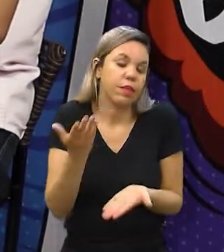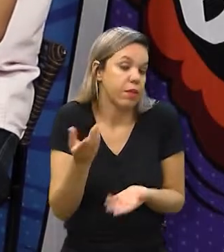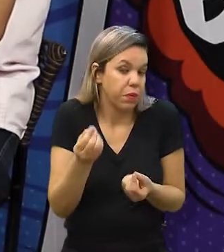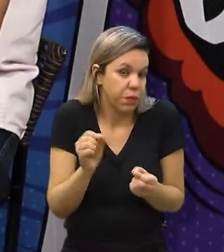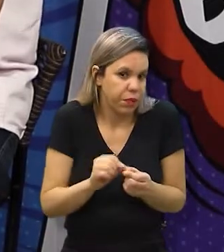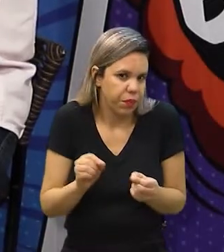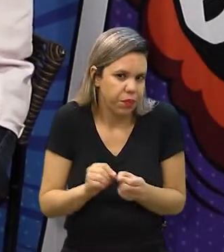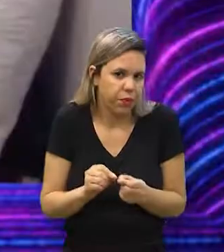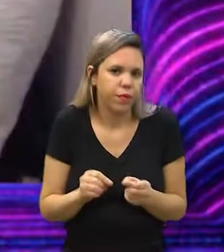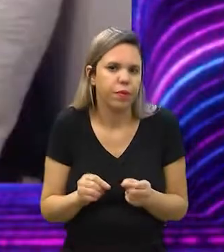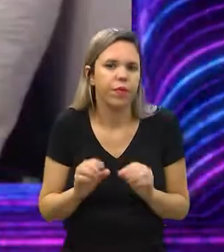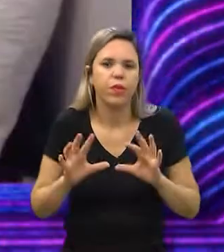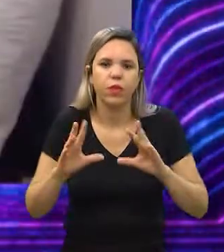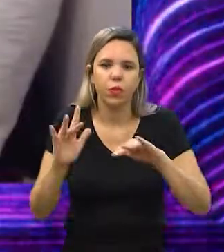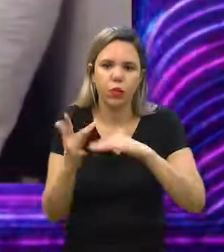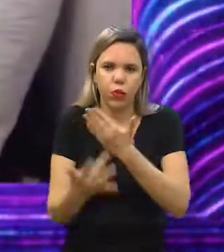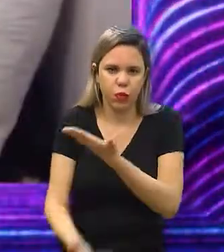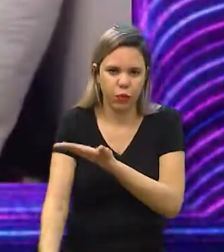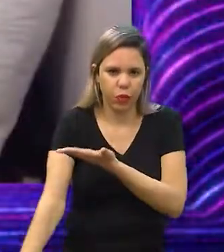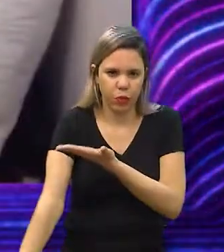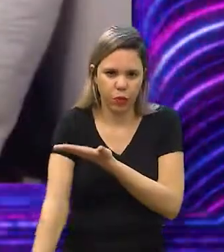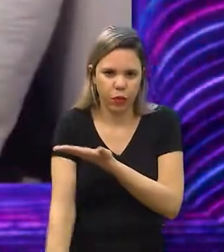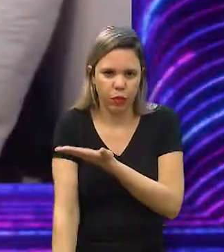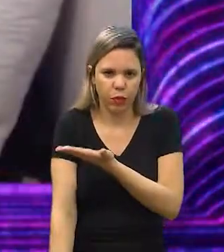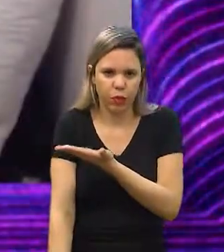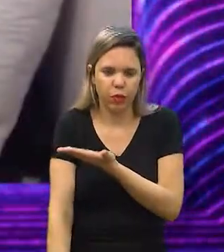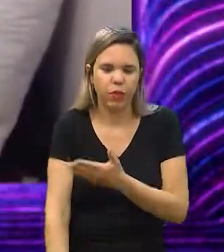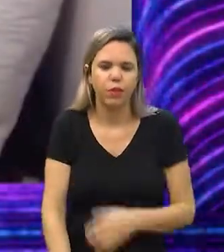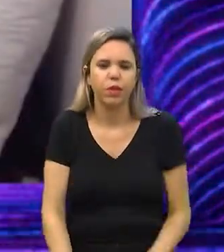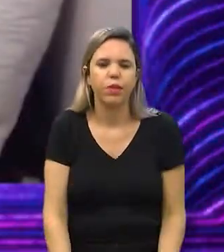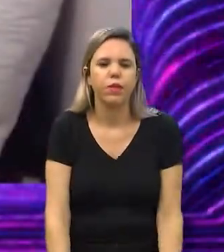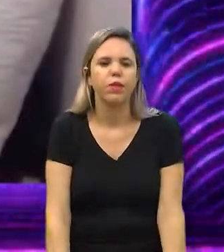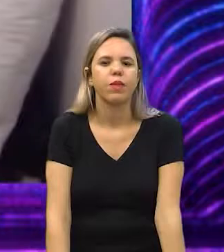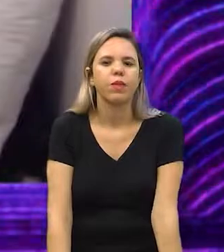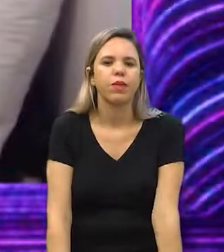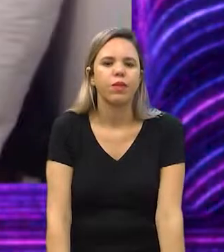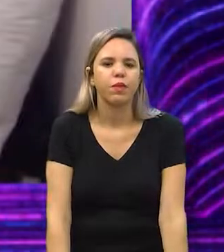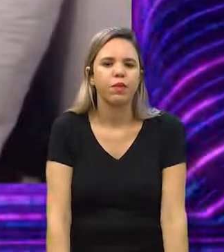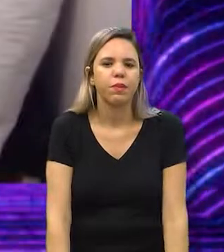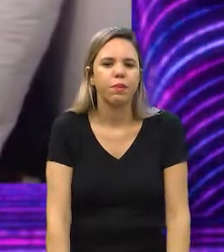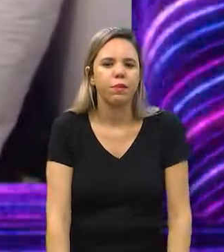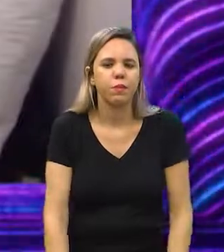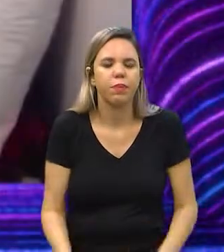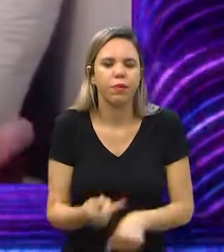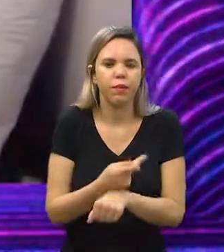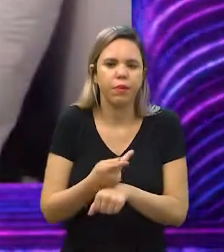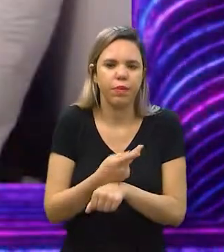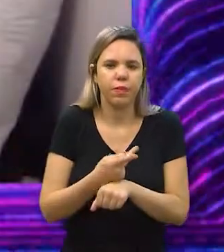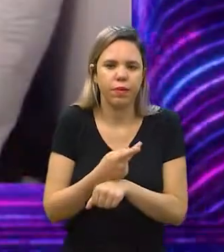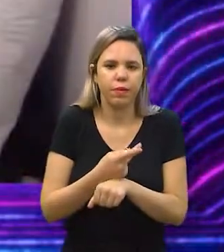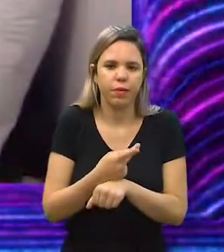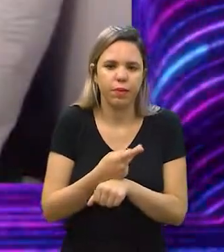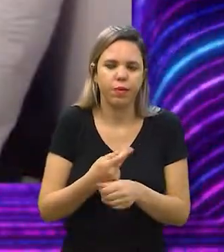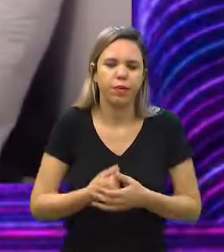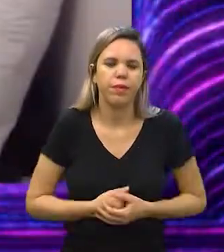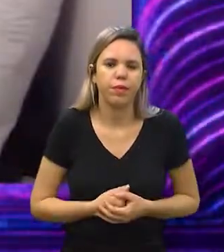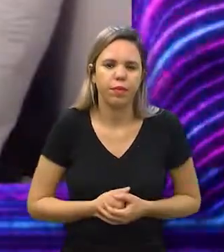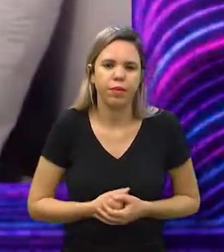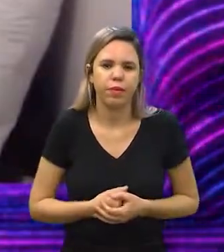faz? Então, gente, eu tô em todas as redes sociais, TikTok, Instagram, Facebook, YouTube. Procura lá,